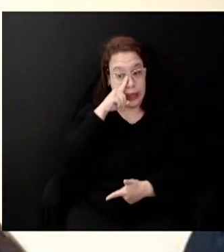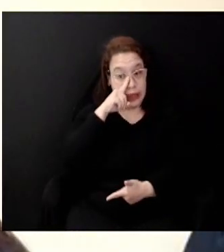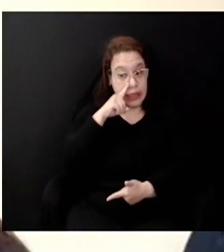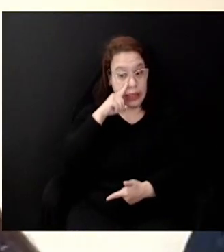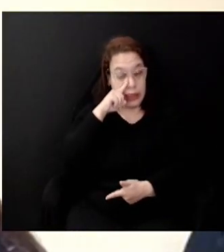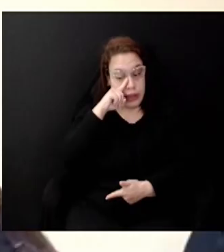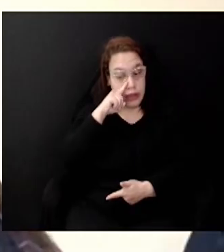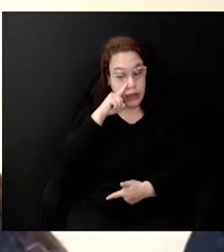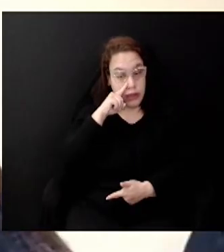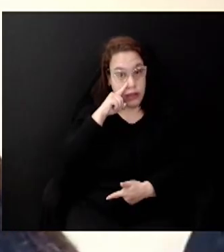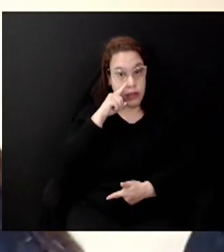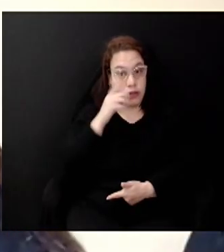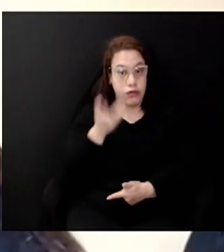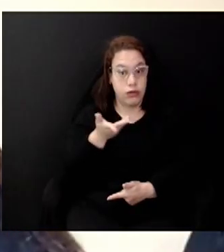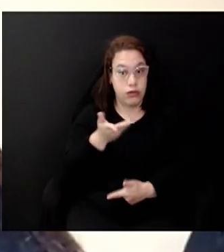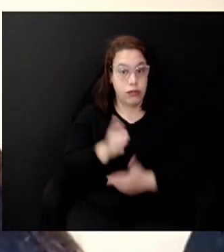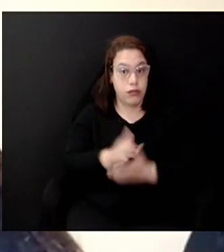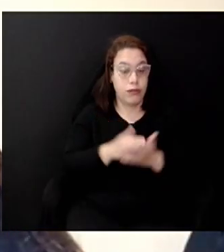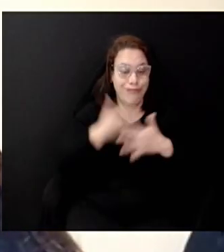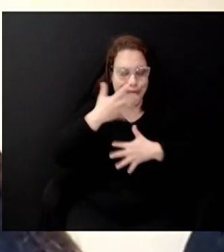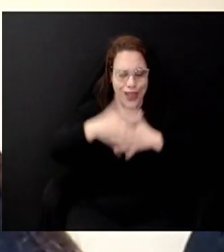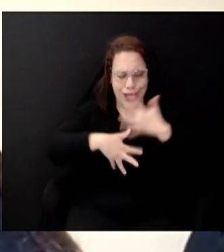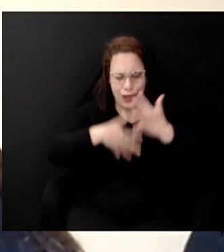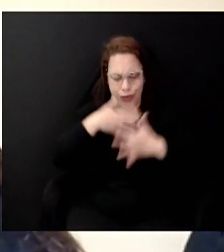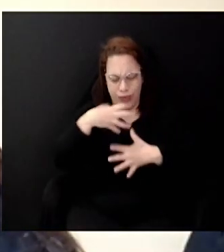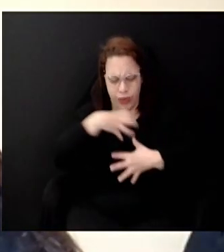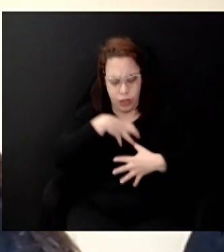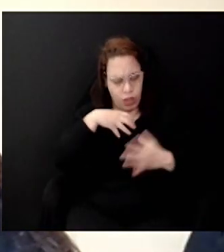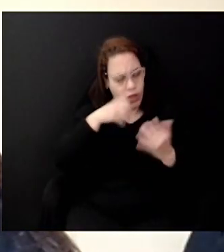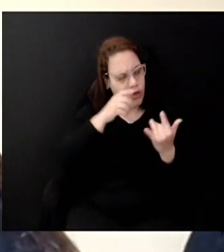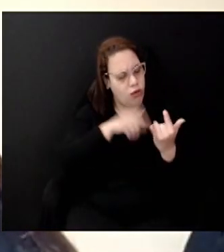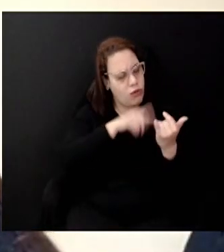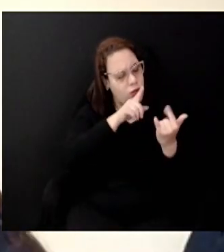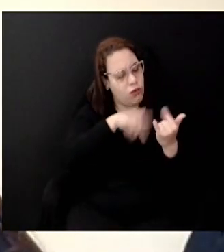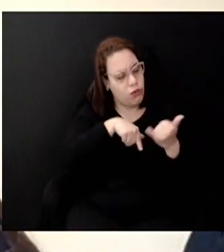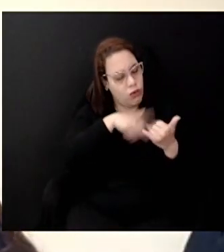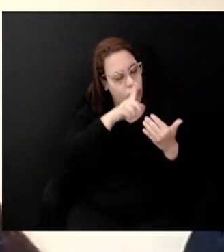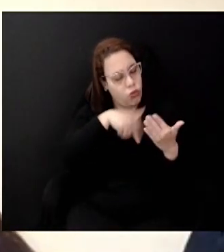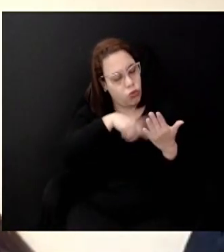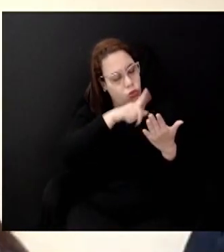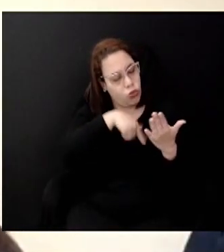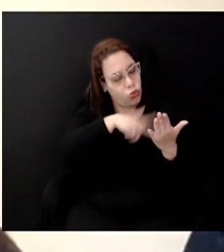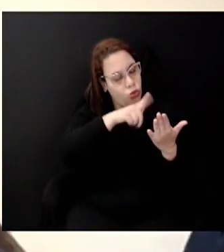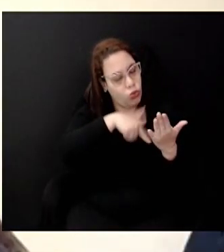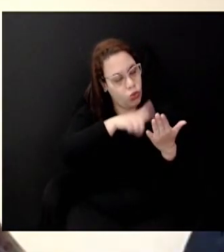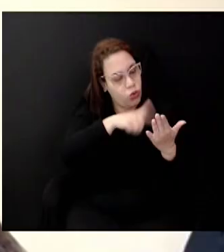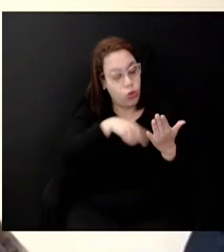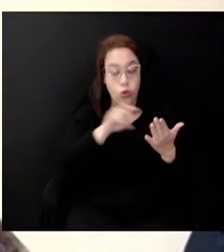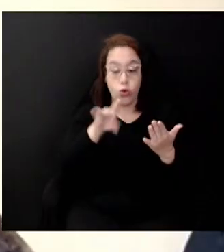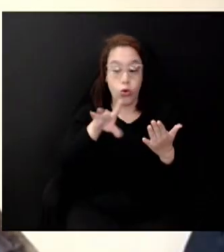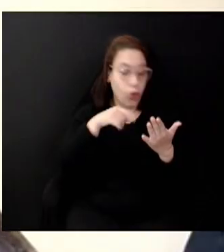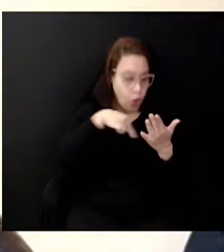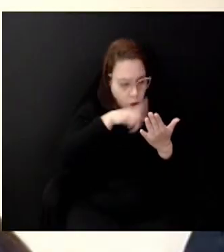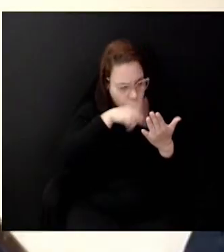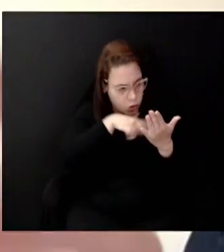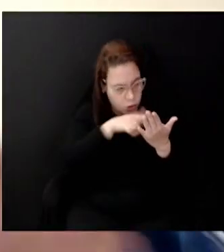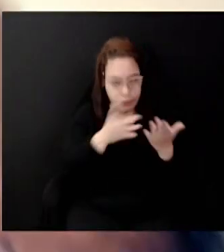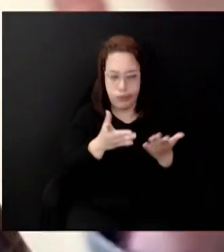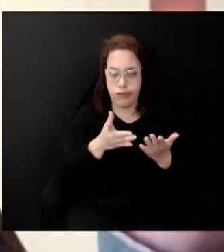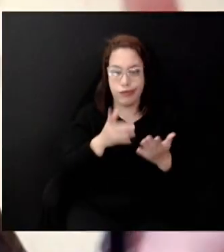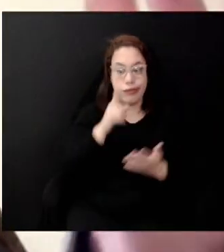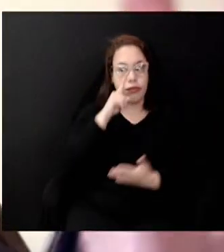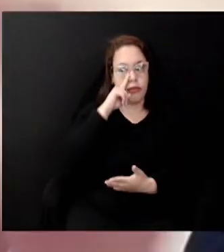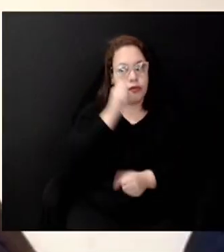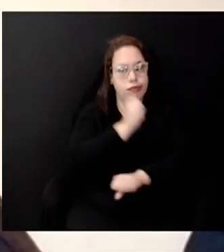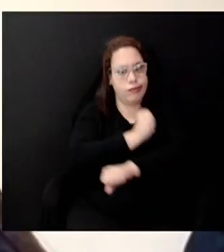deixa envolver demais. Então, tem um potencial risco de vício, assim